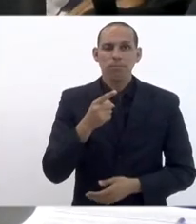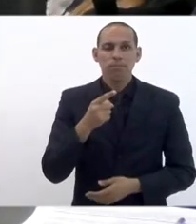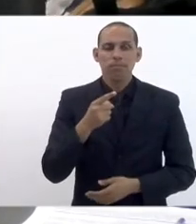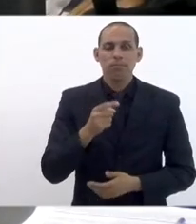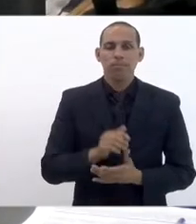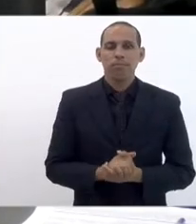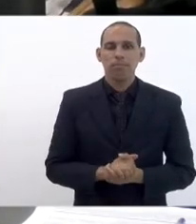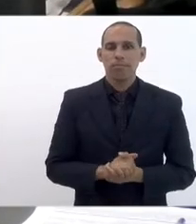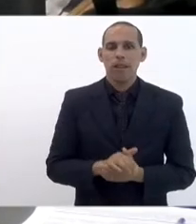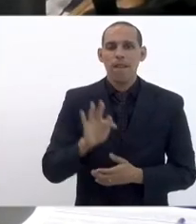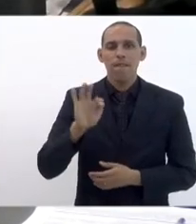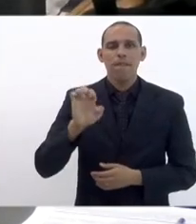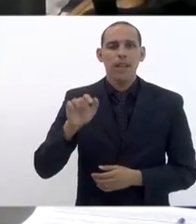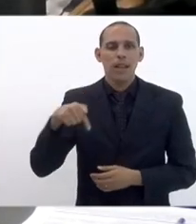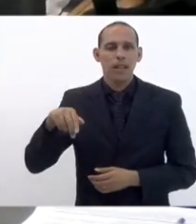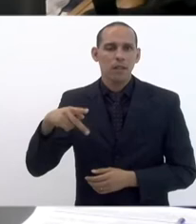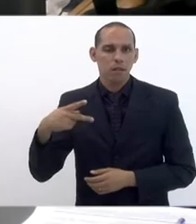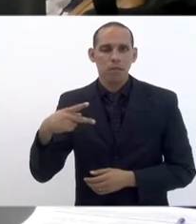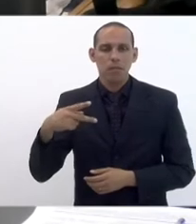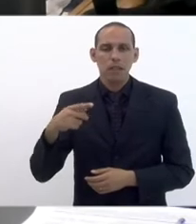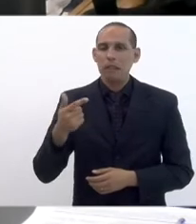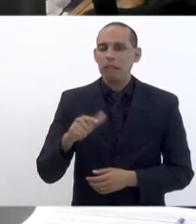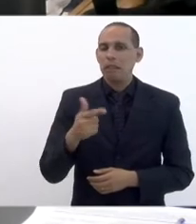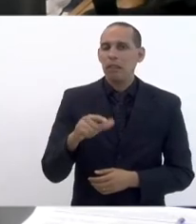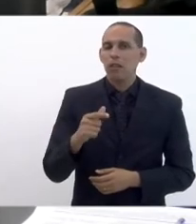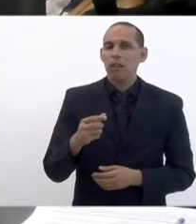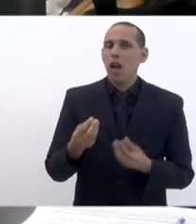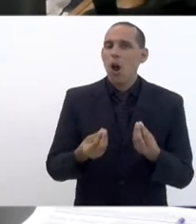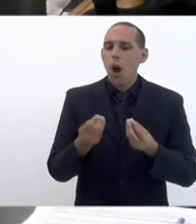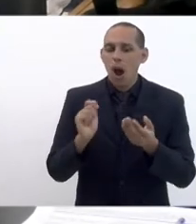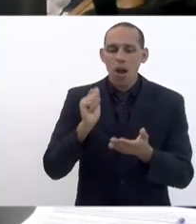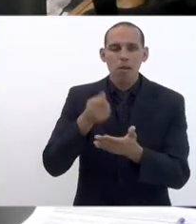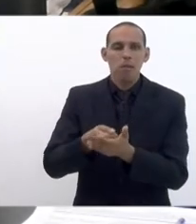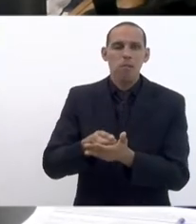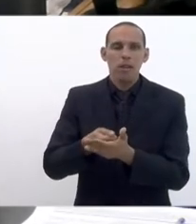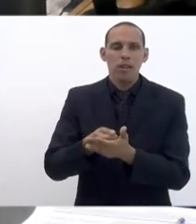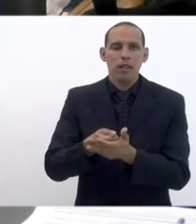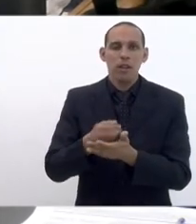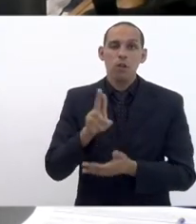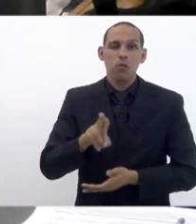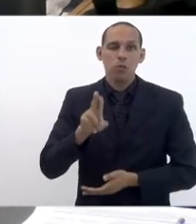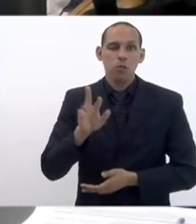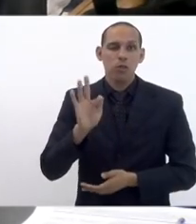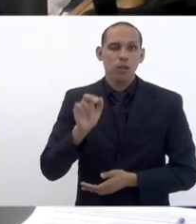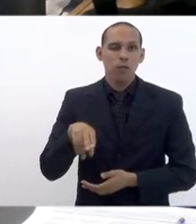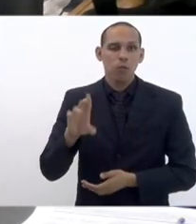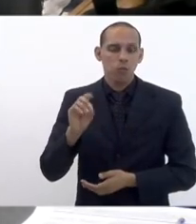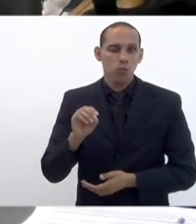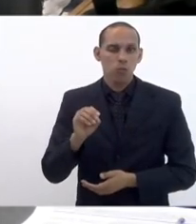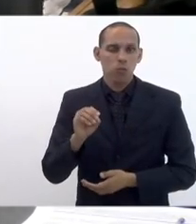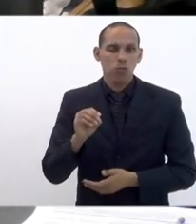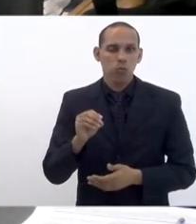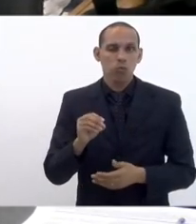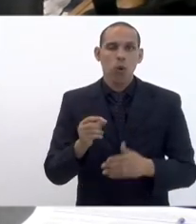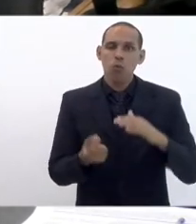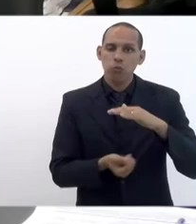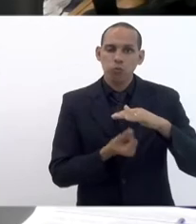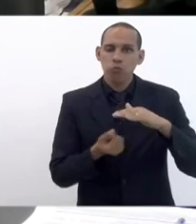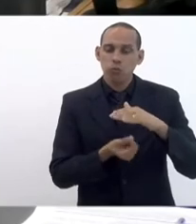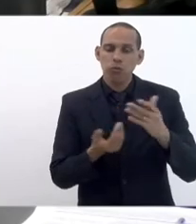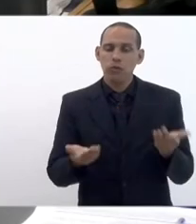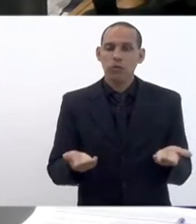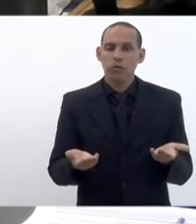não há previsão de custeio através do fundo para esse tipo de isenção de taxa.